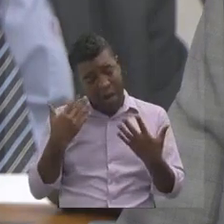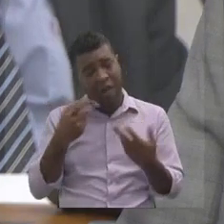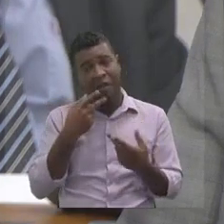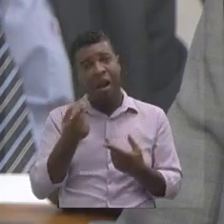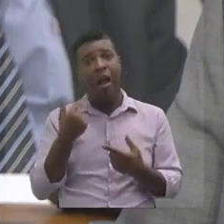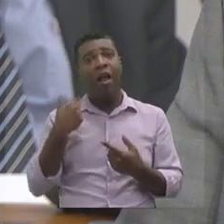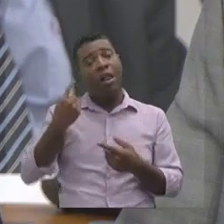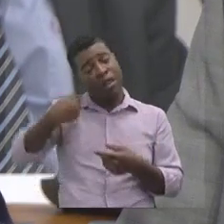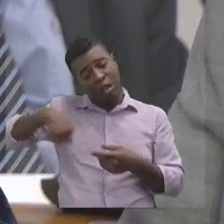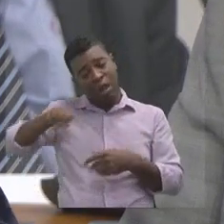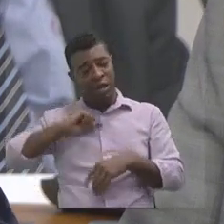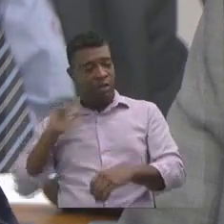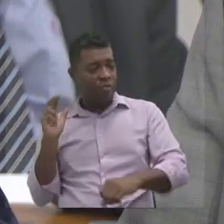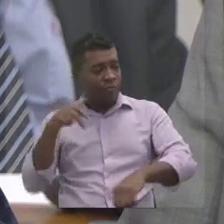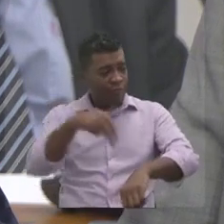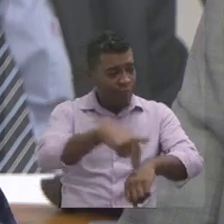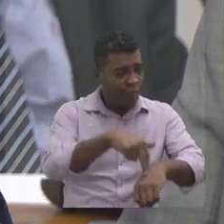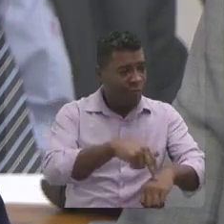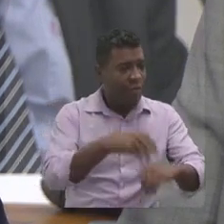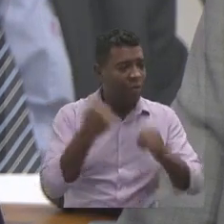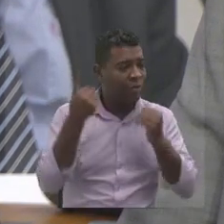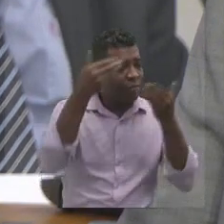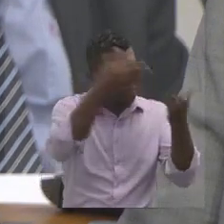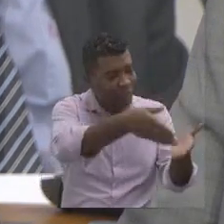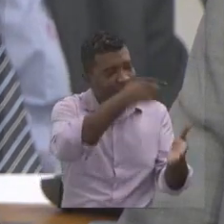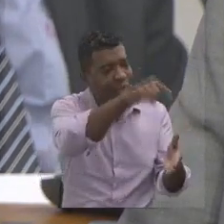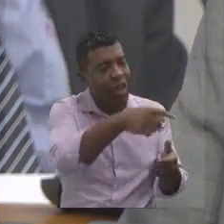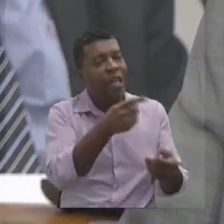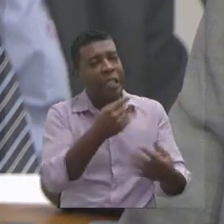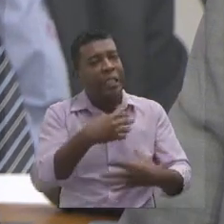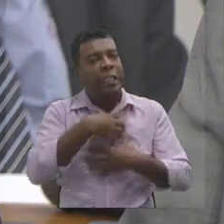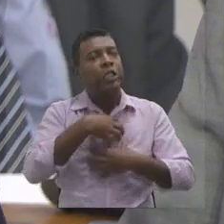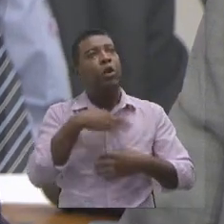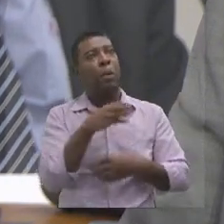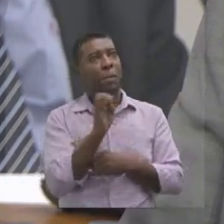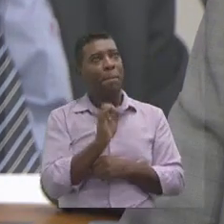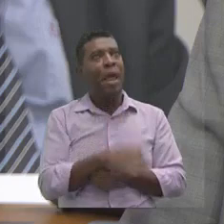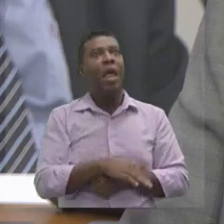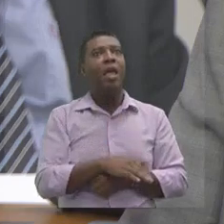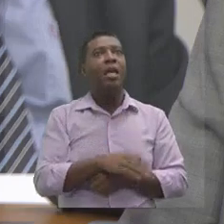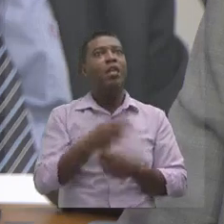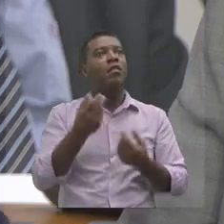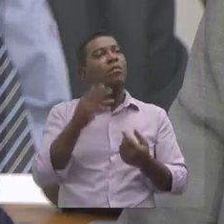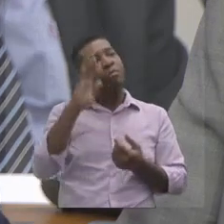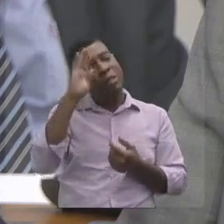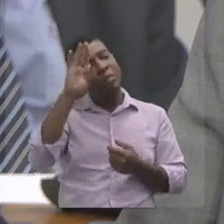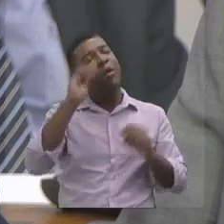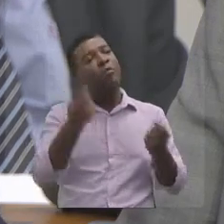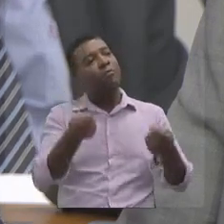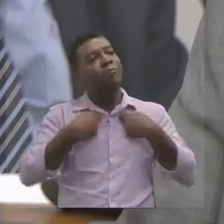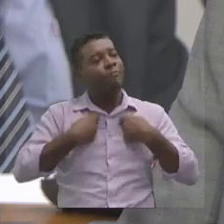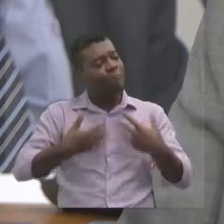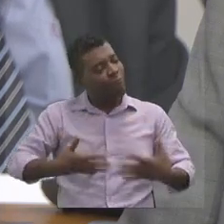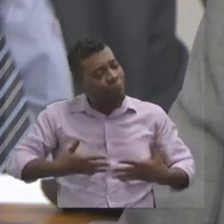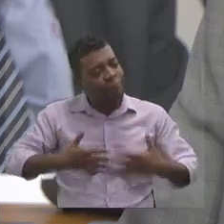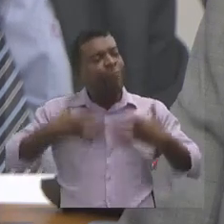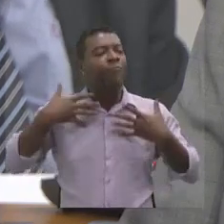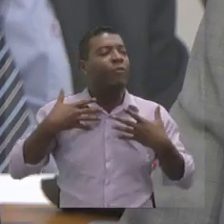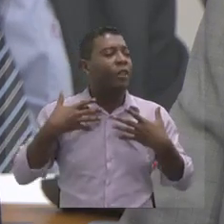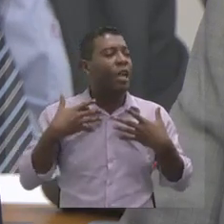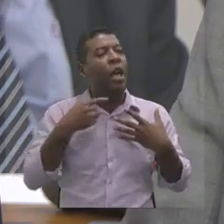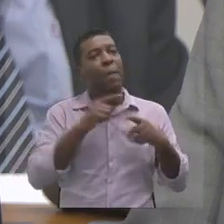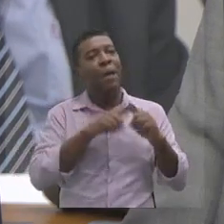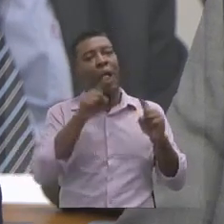até lá foi extremamente salutar a comissão se sentiu prestigiada mas mais do que isso percebeu que a planejamento